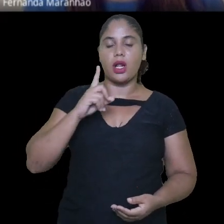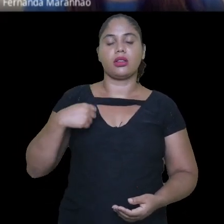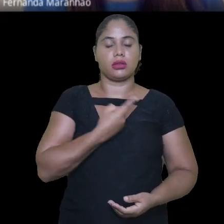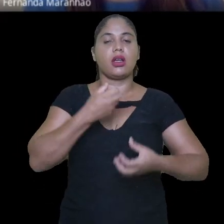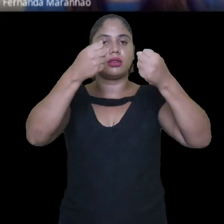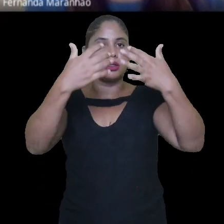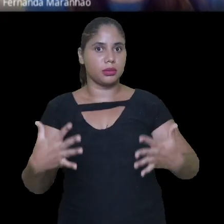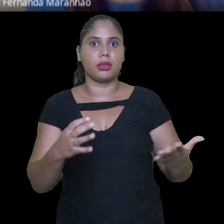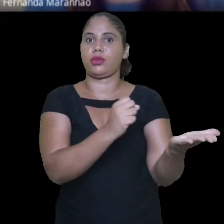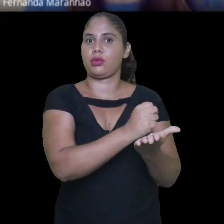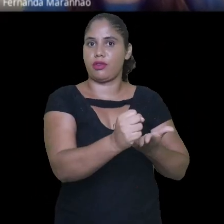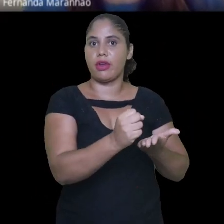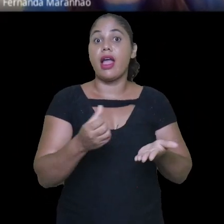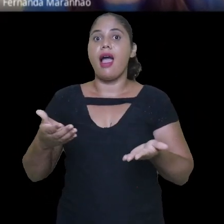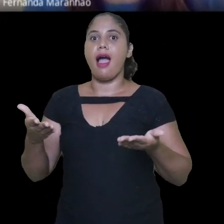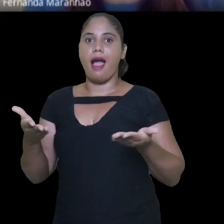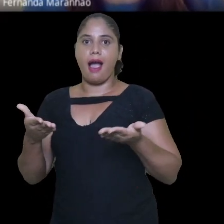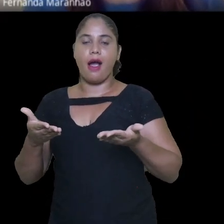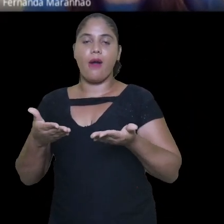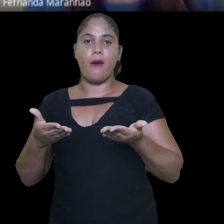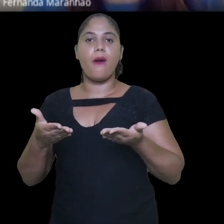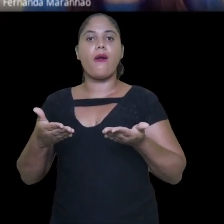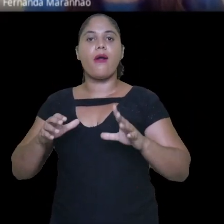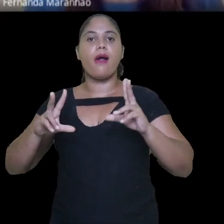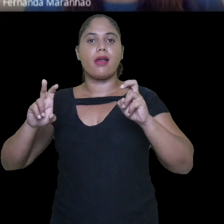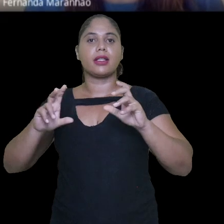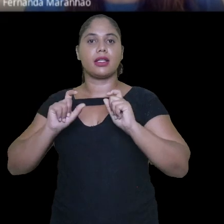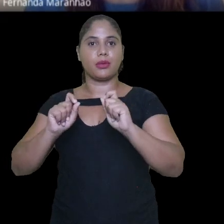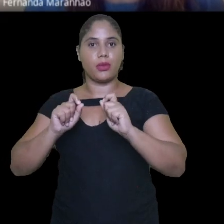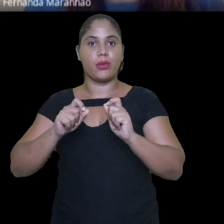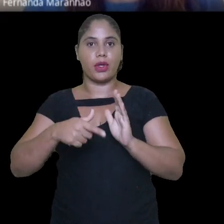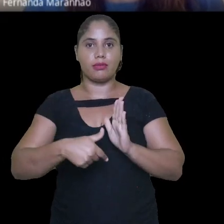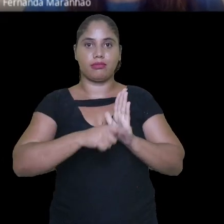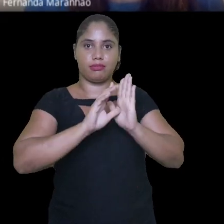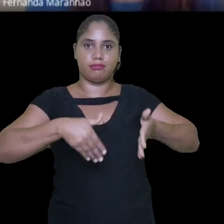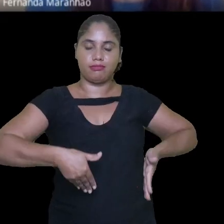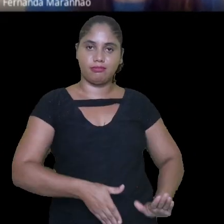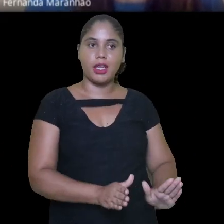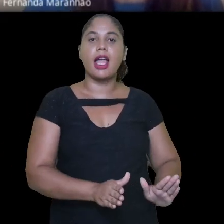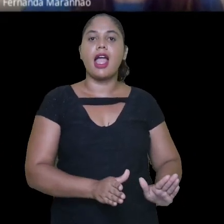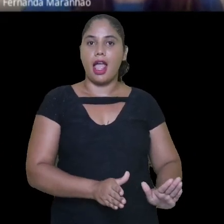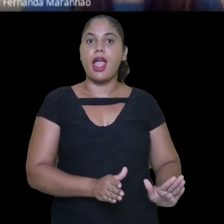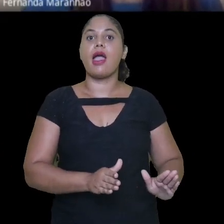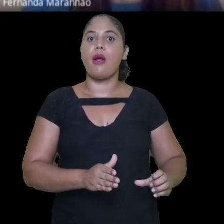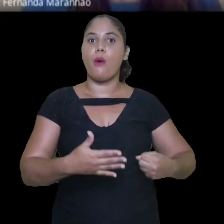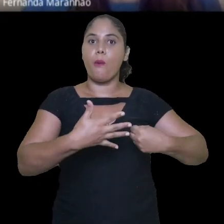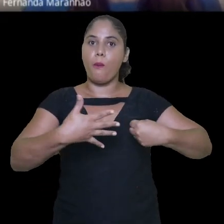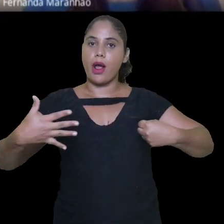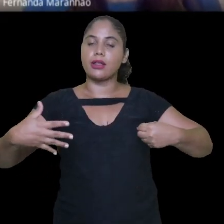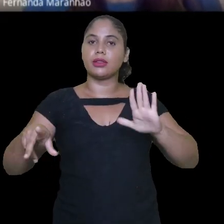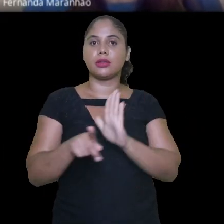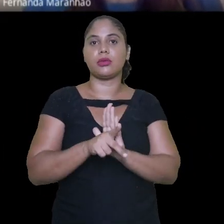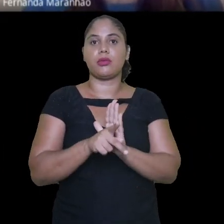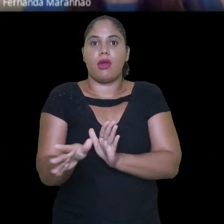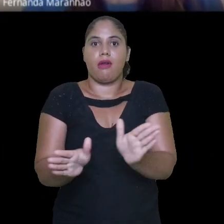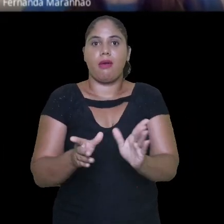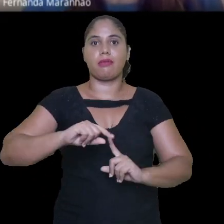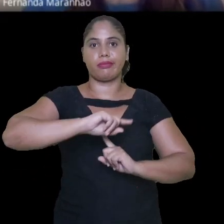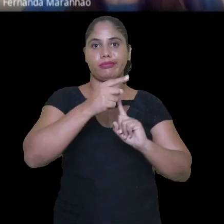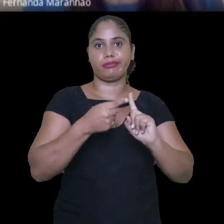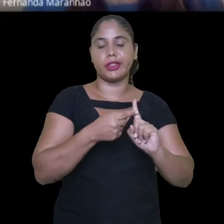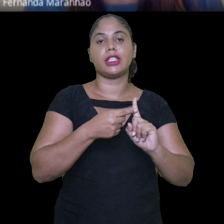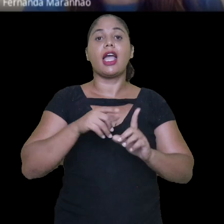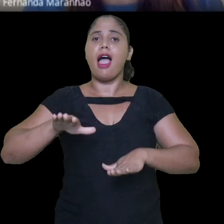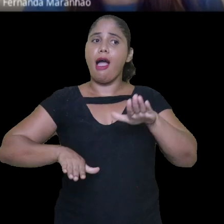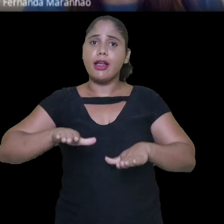de uma forma geral, é importante dizer e contextualizar que o nascimento pré-termo é uma questão de saúde global, que deve ser abordada para reduzir a